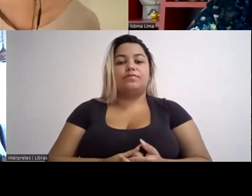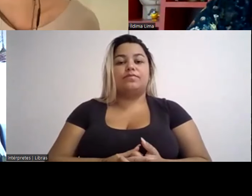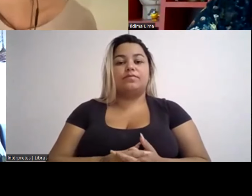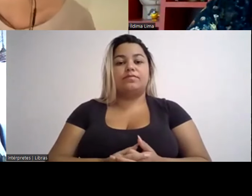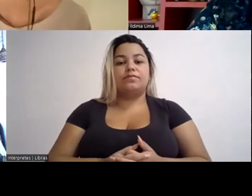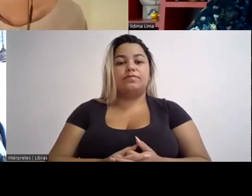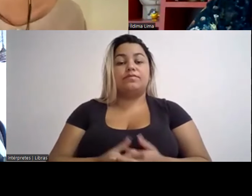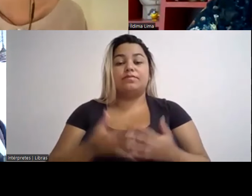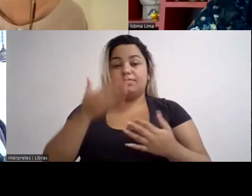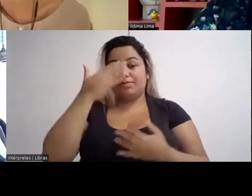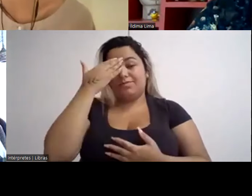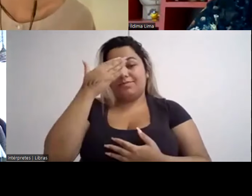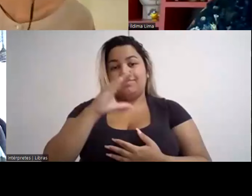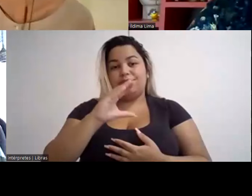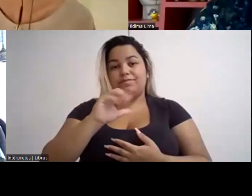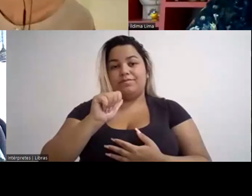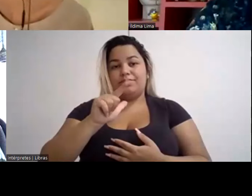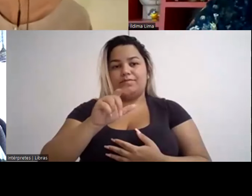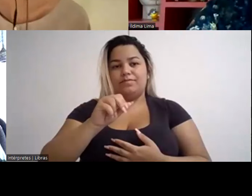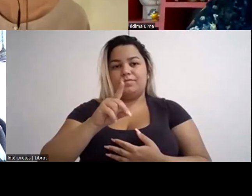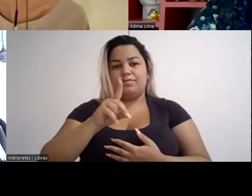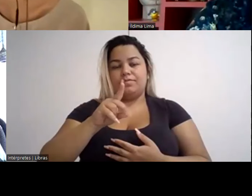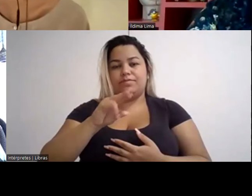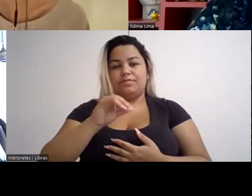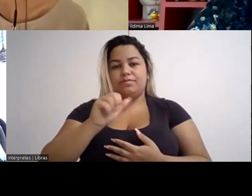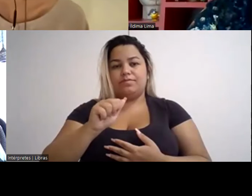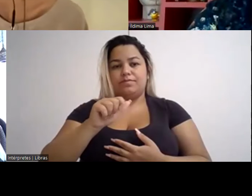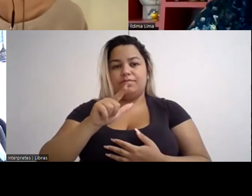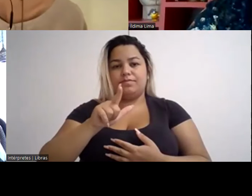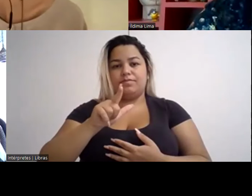Muito obrigada, Cláudia. E para a Larissa,